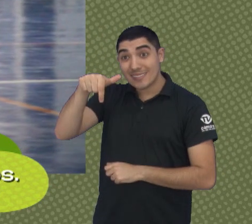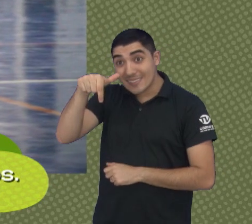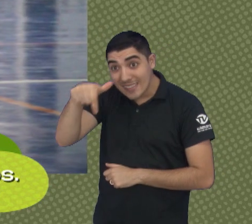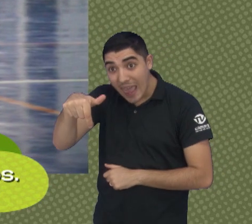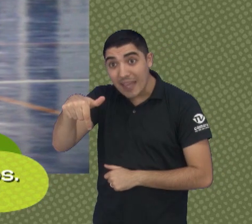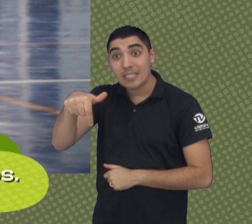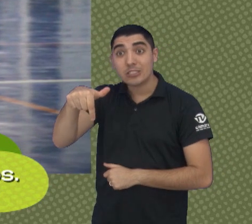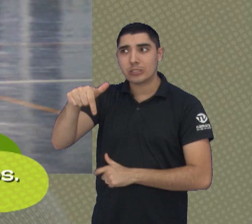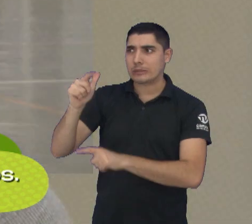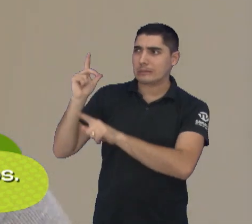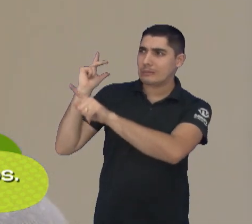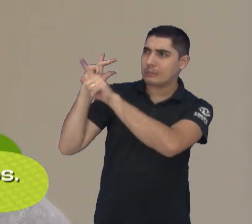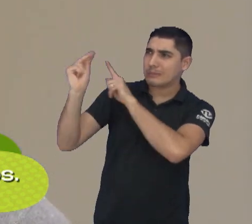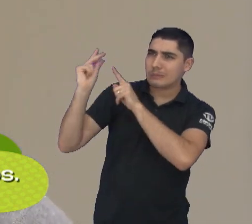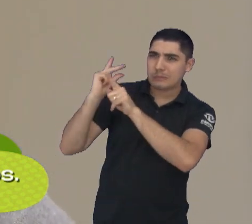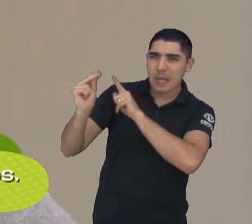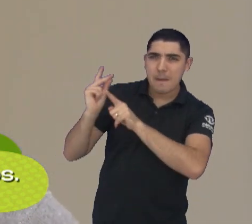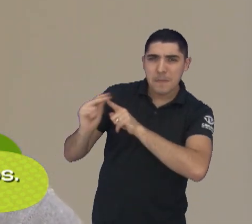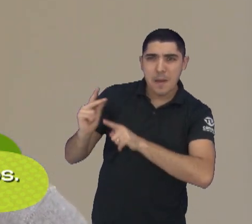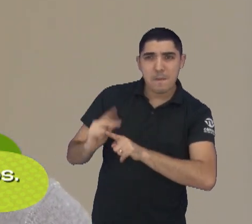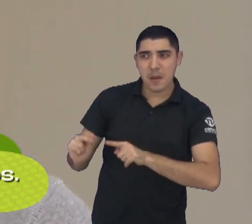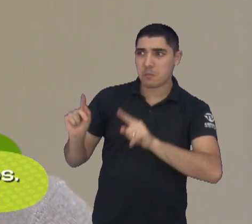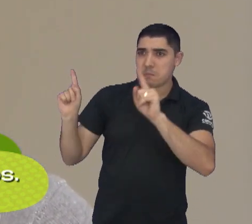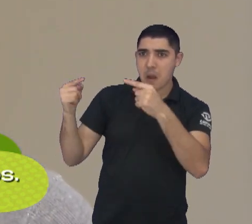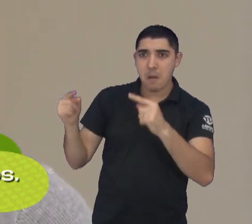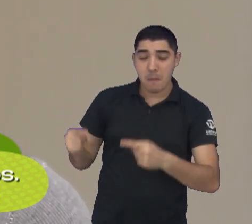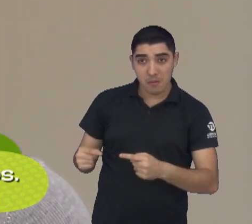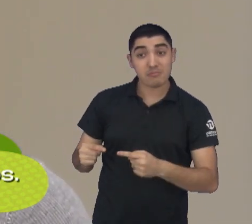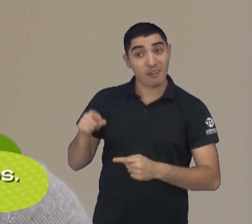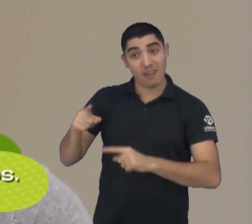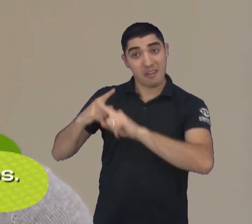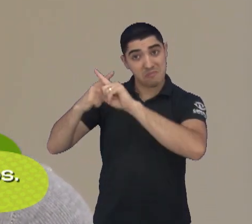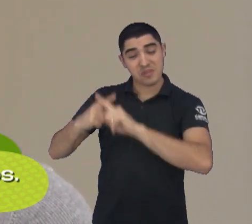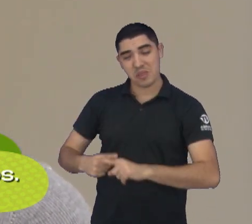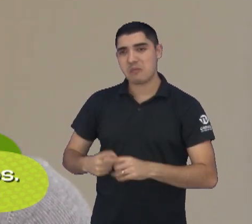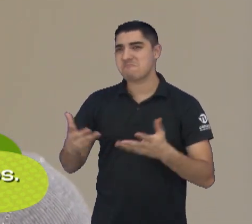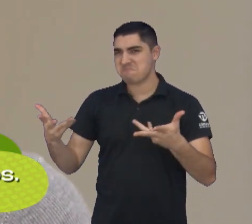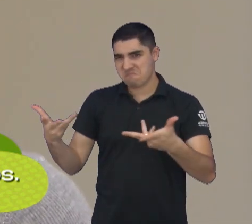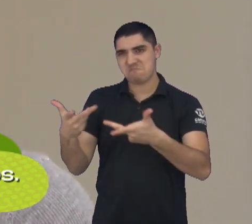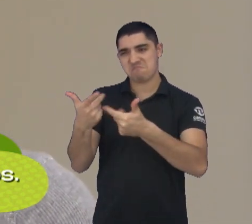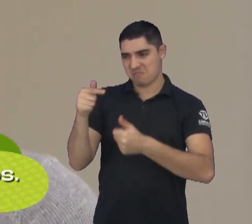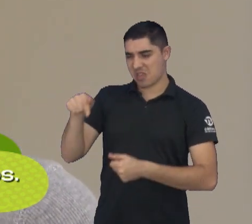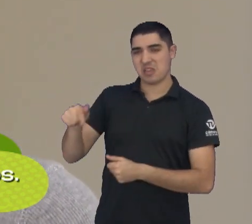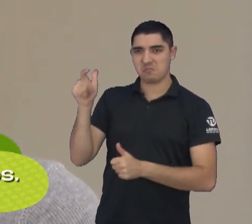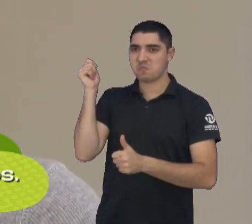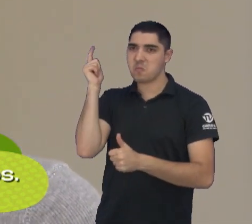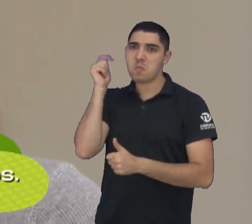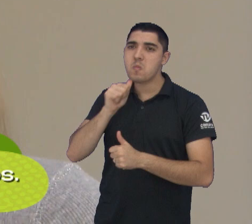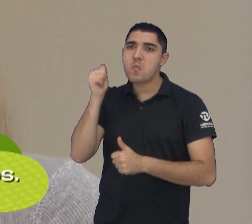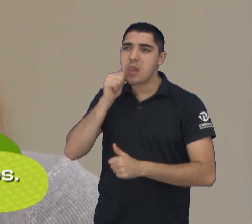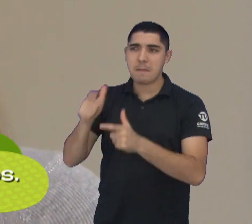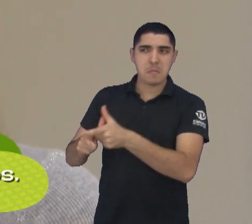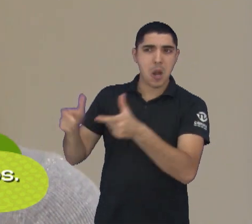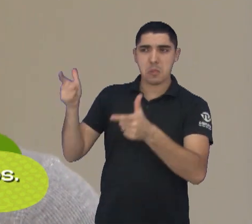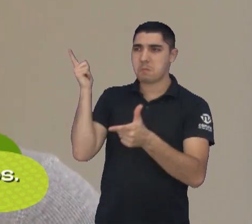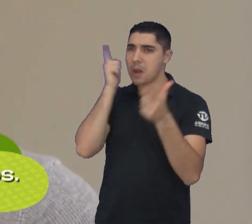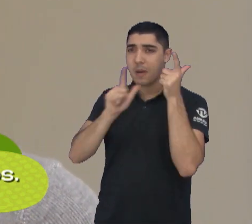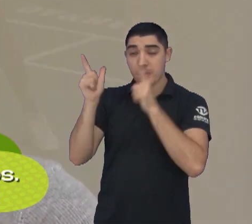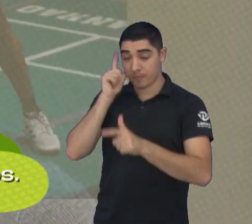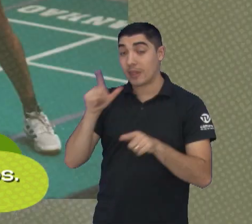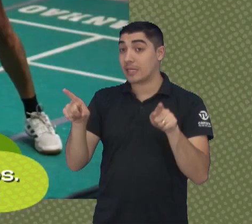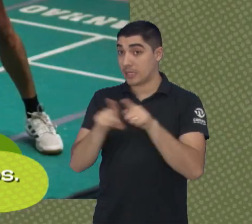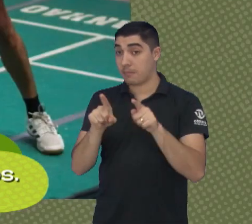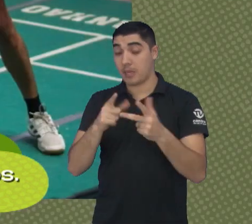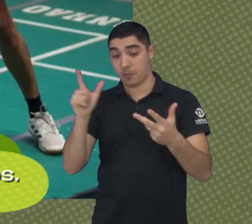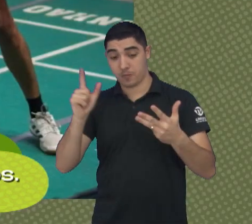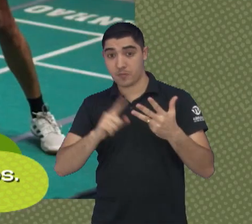vezes conquistando a competição. Então, a mulherada brilhou. Tivemos uma disputa muito